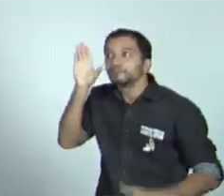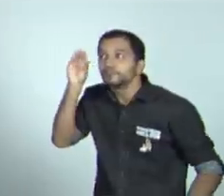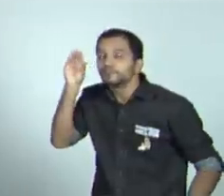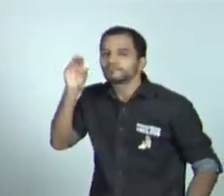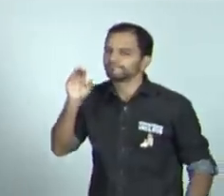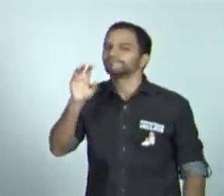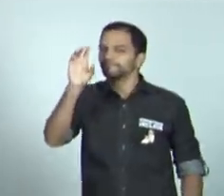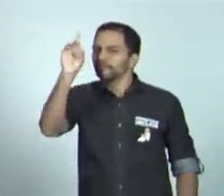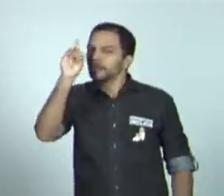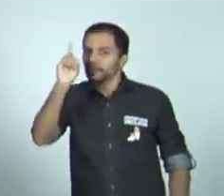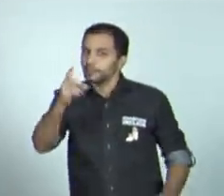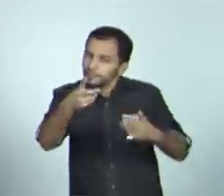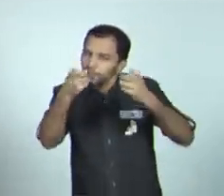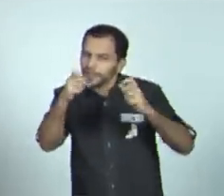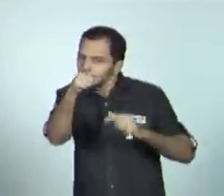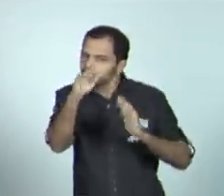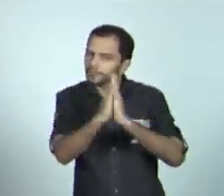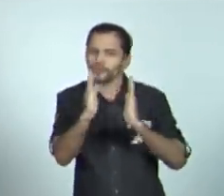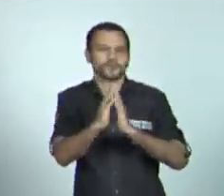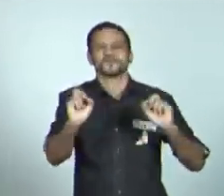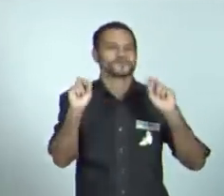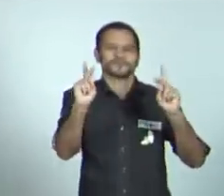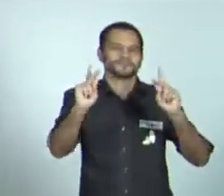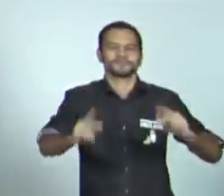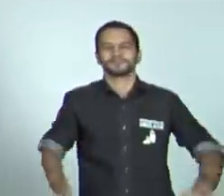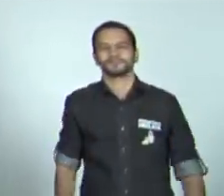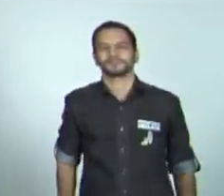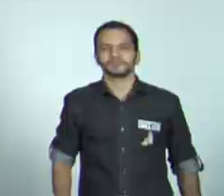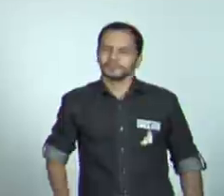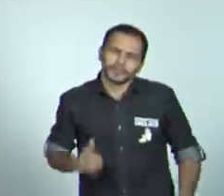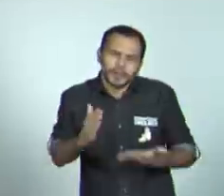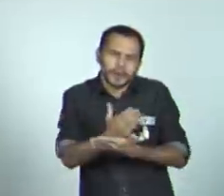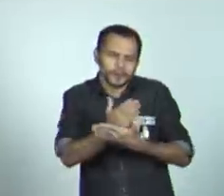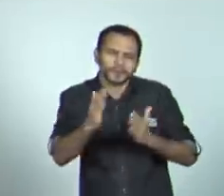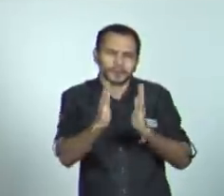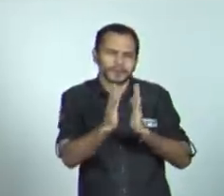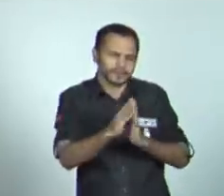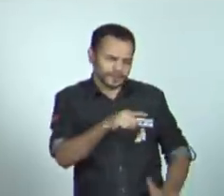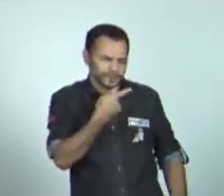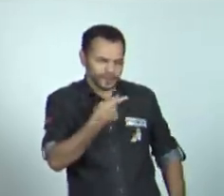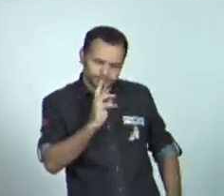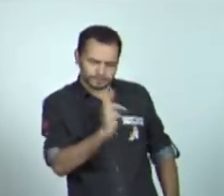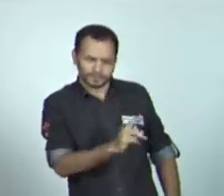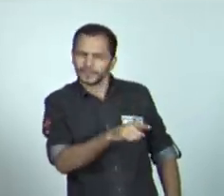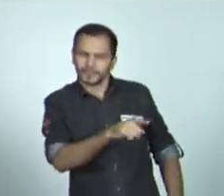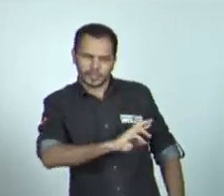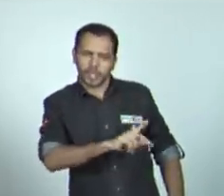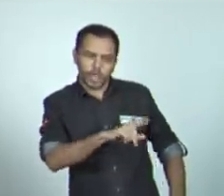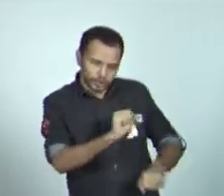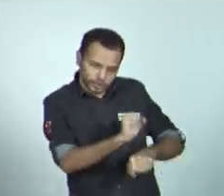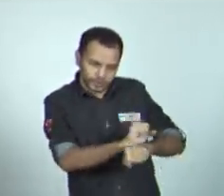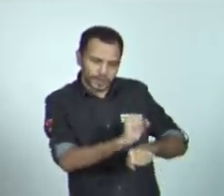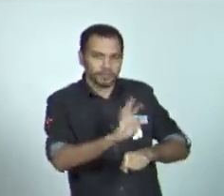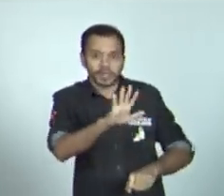nunca vai deixar de ouvir uma oração de alguém que queira mais dele algumas orações ele fala essa aí ainda não mas essa